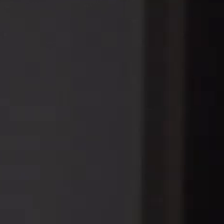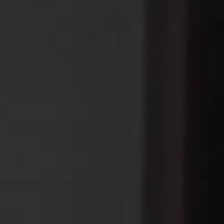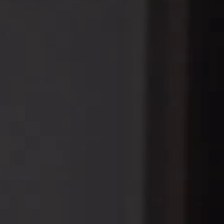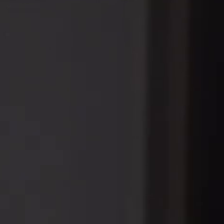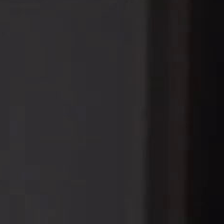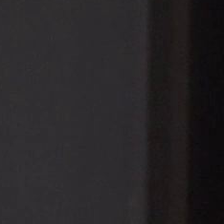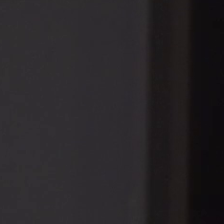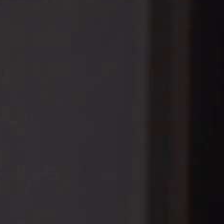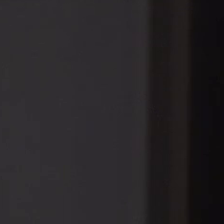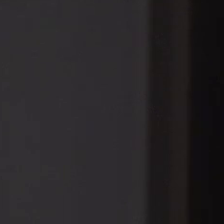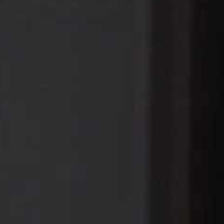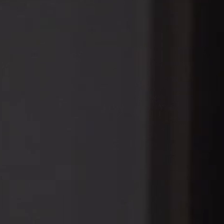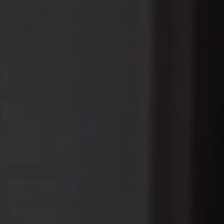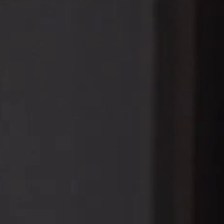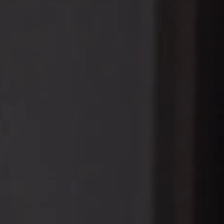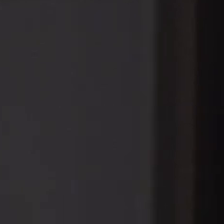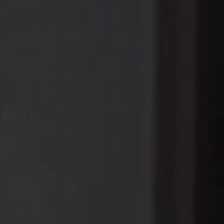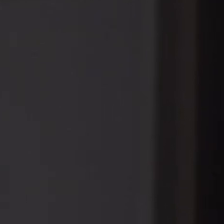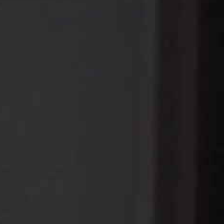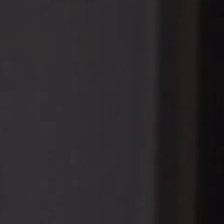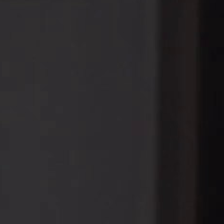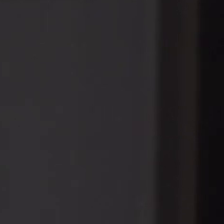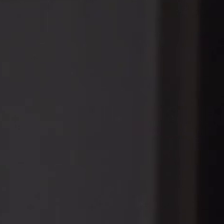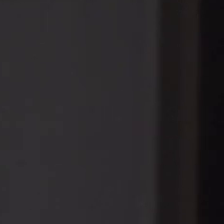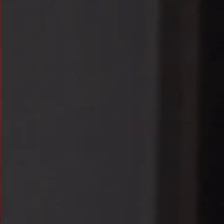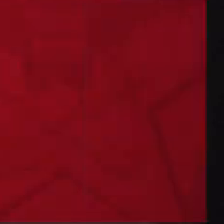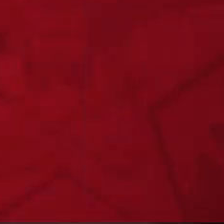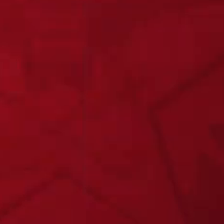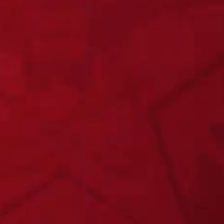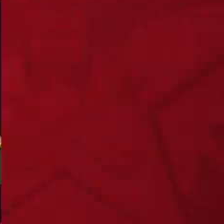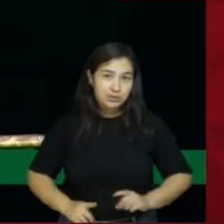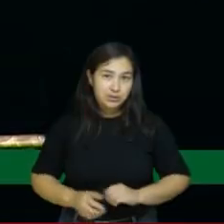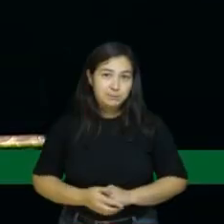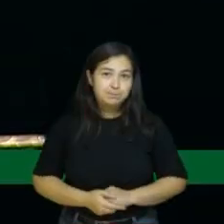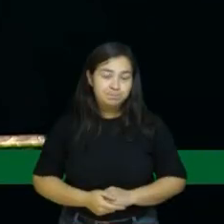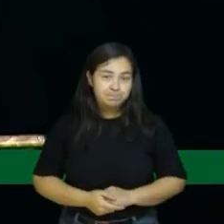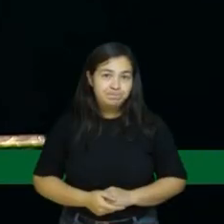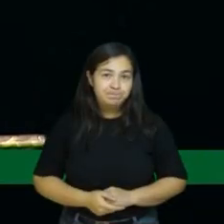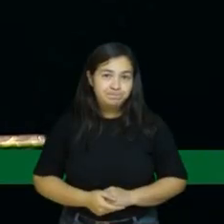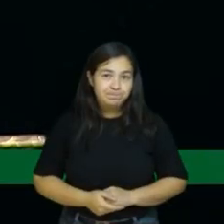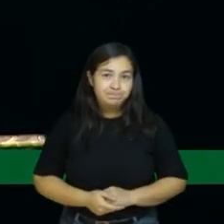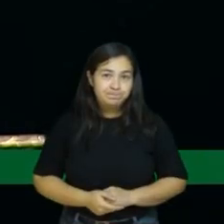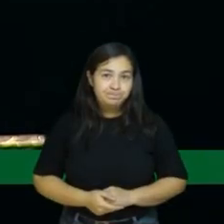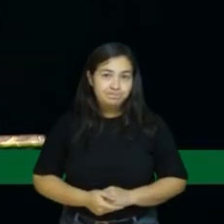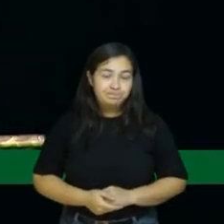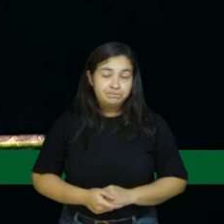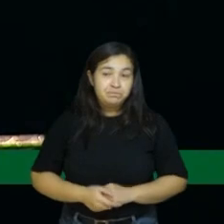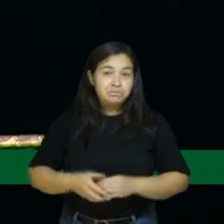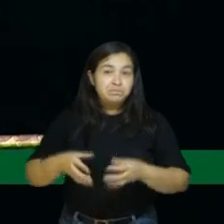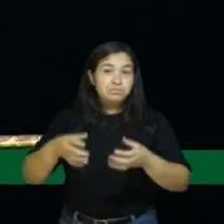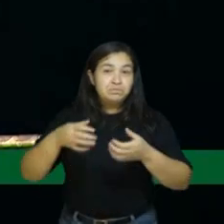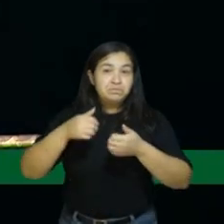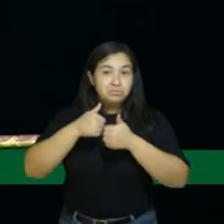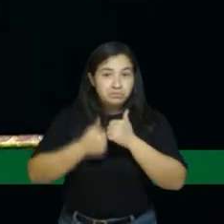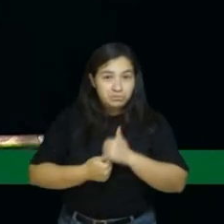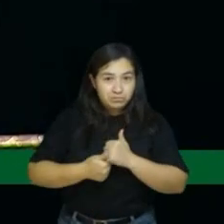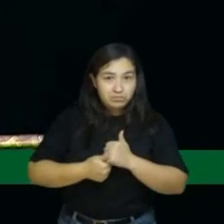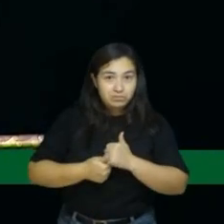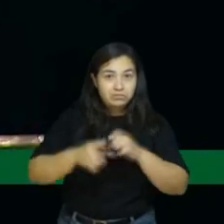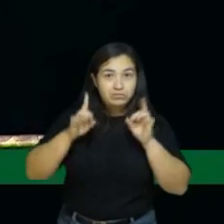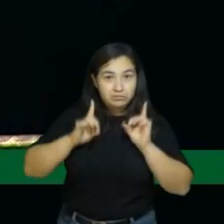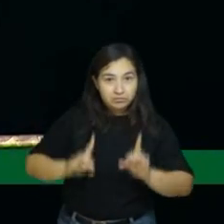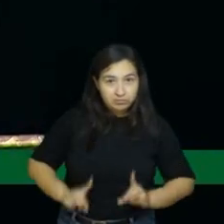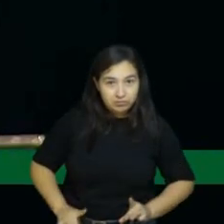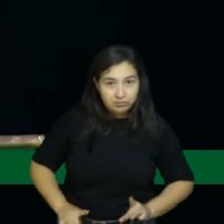Desporto, Gisele Margot Quiroli, pediu apoio à causa. Para Desporto, para mim, é o maior poder